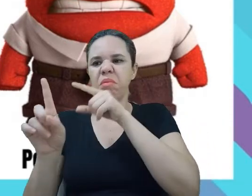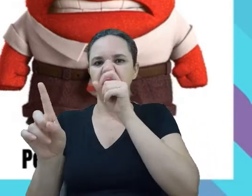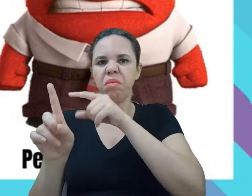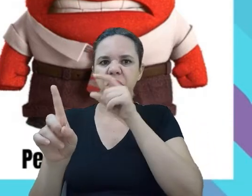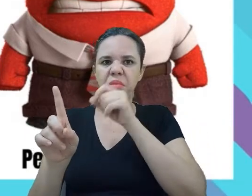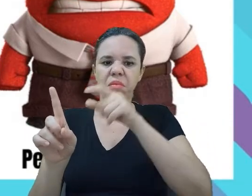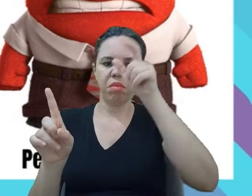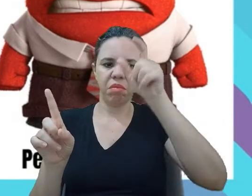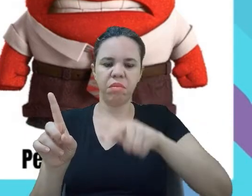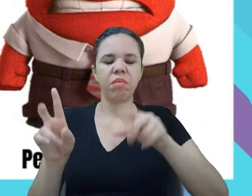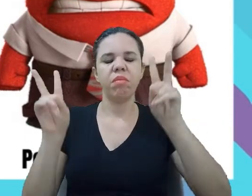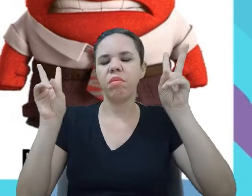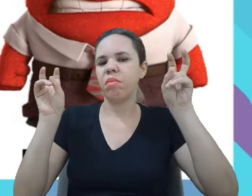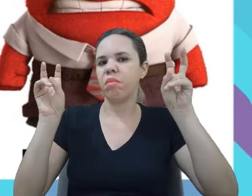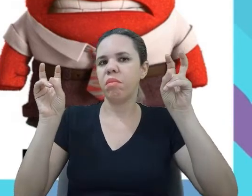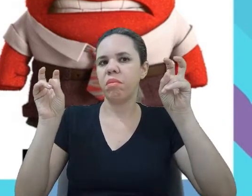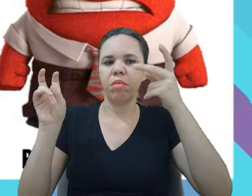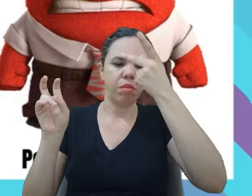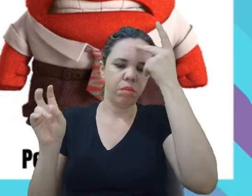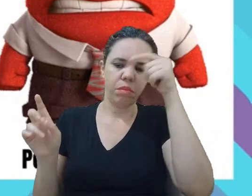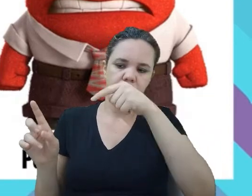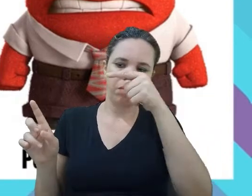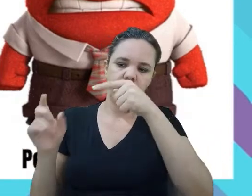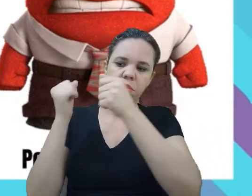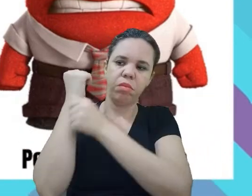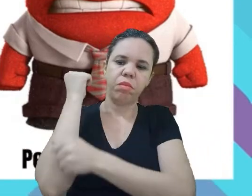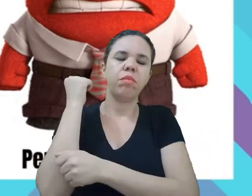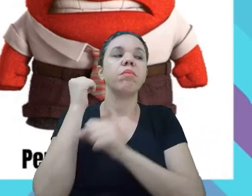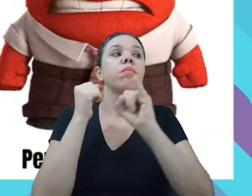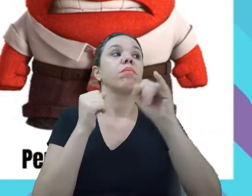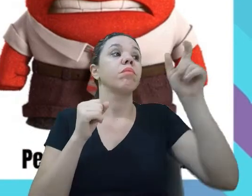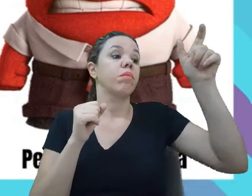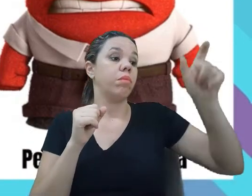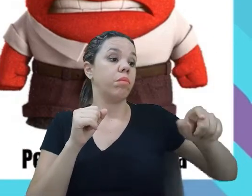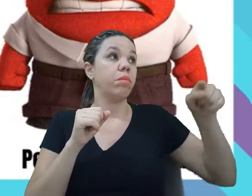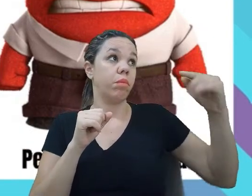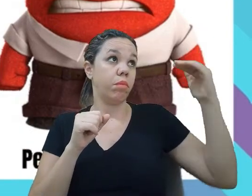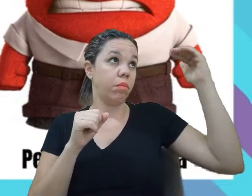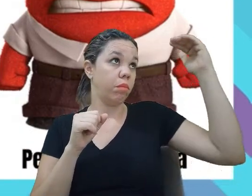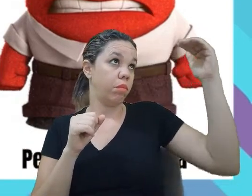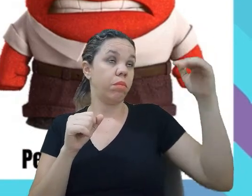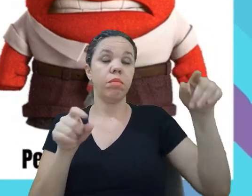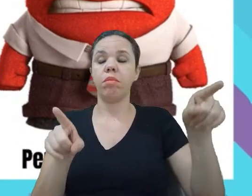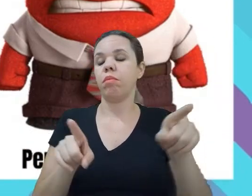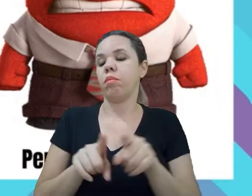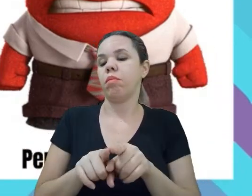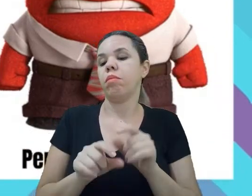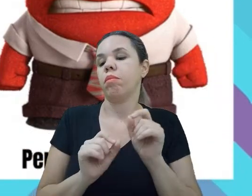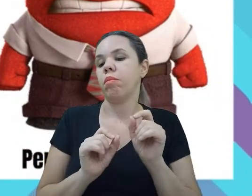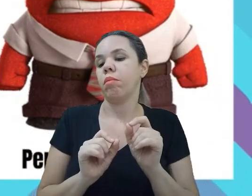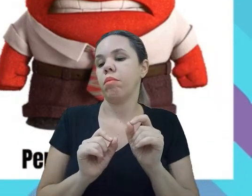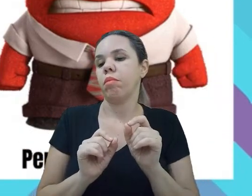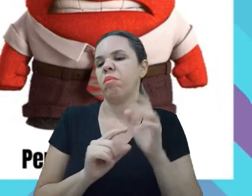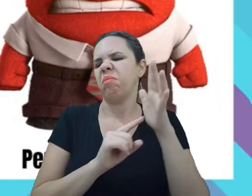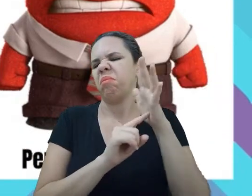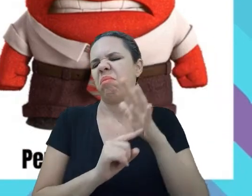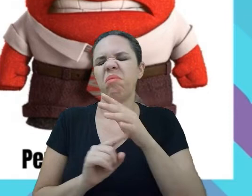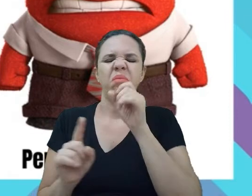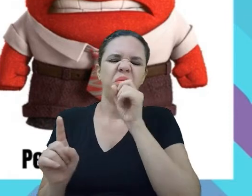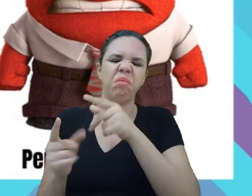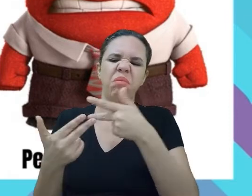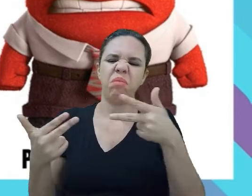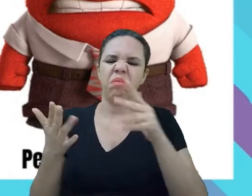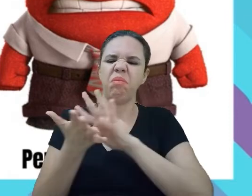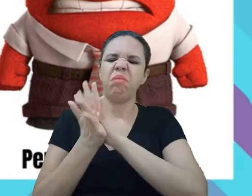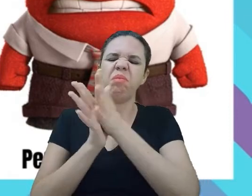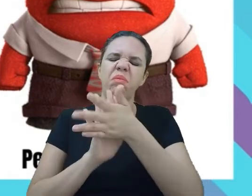essa traumatização pode perdurar durante a fase adulta, quando essa criança vai entender que o seu trabalho não